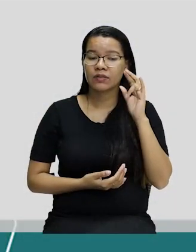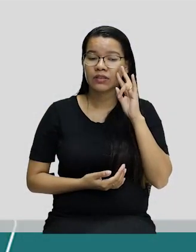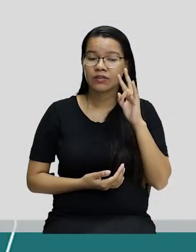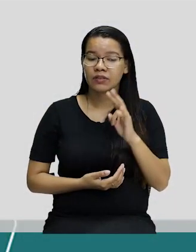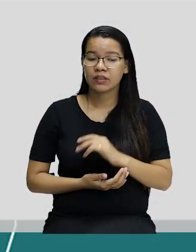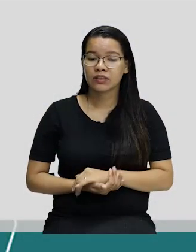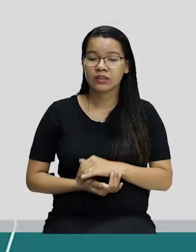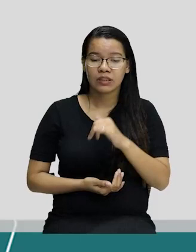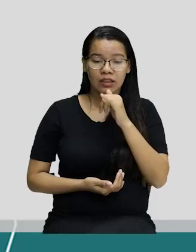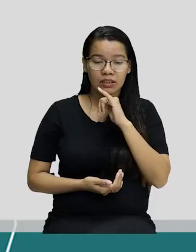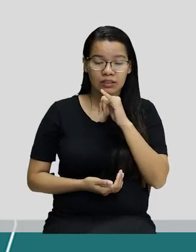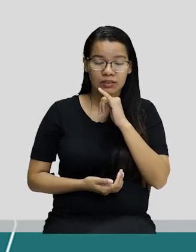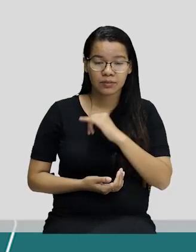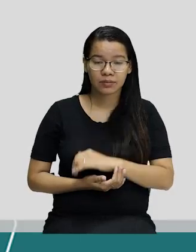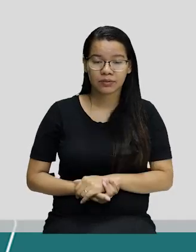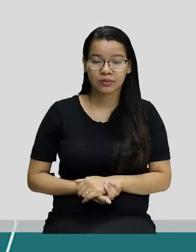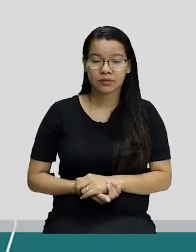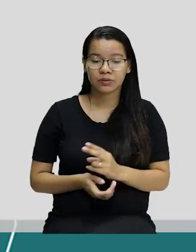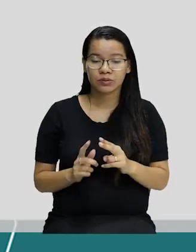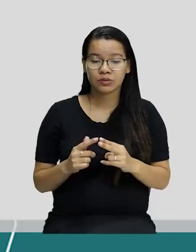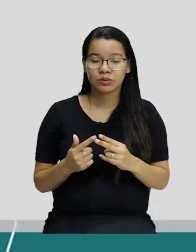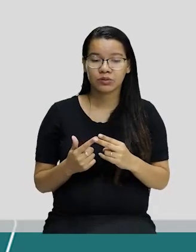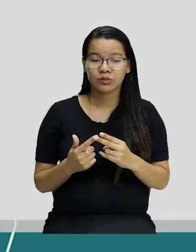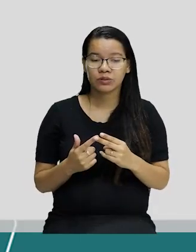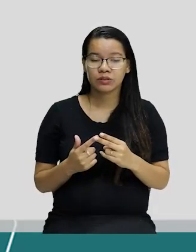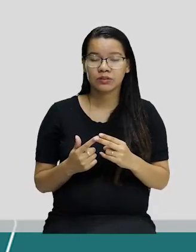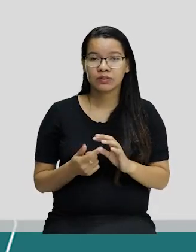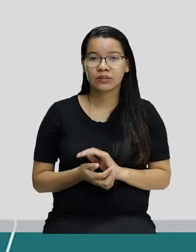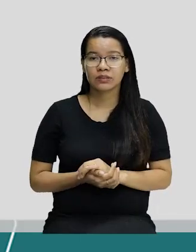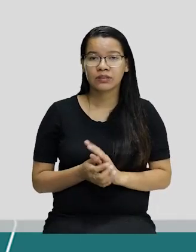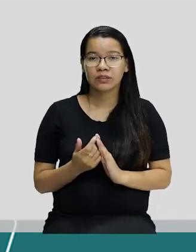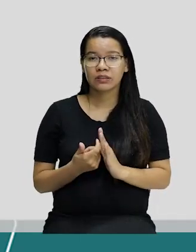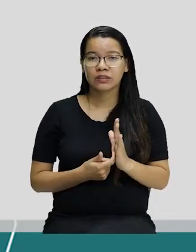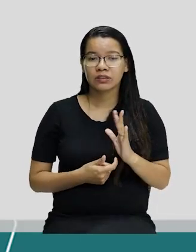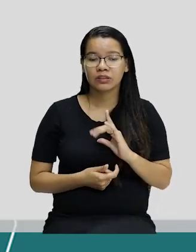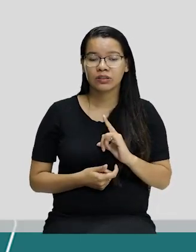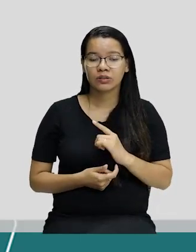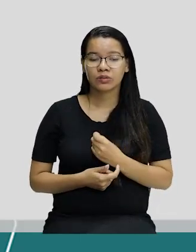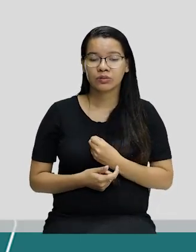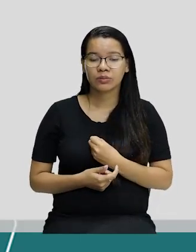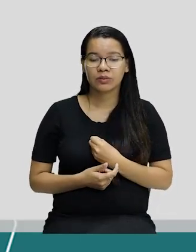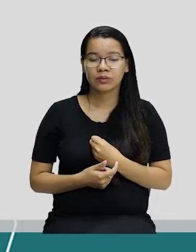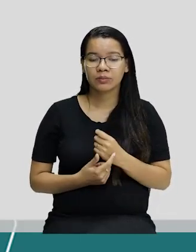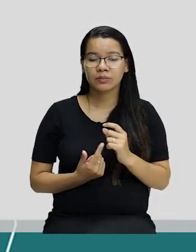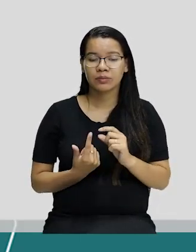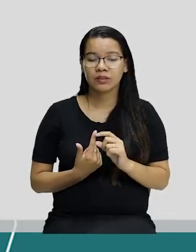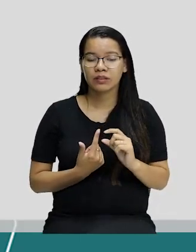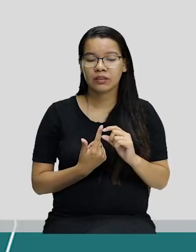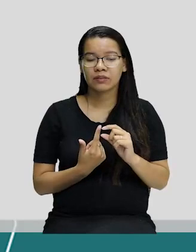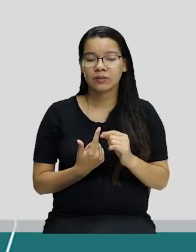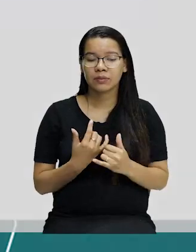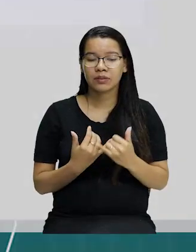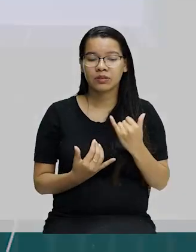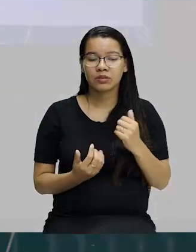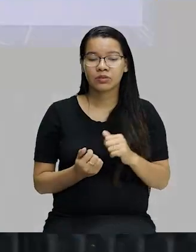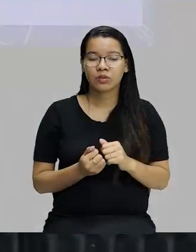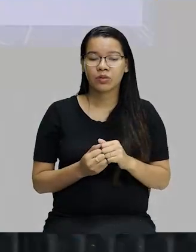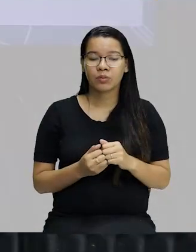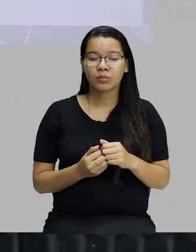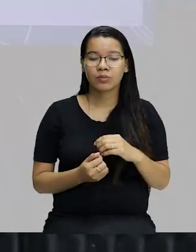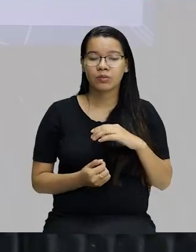observar isso. Por exemplo, nesses dois fragmentos de texto, eu tenho números, eu tenho palavras parecidas com português, eu